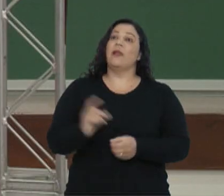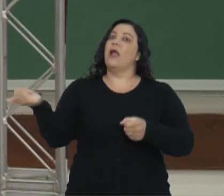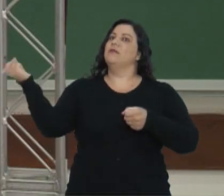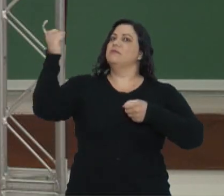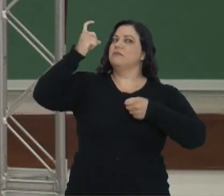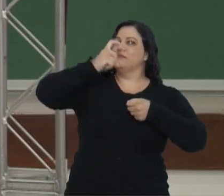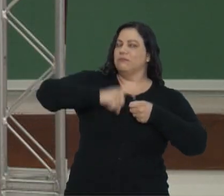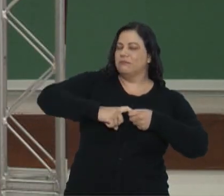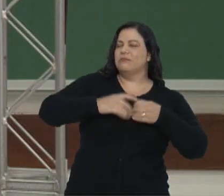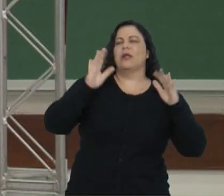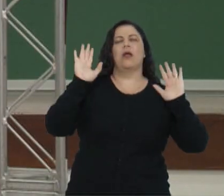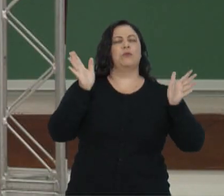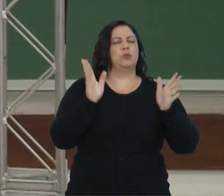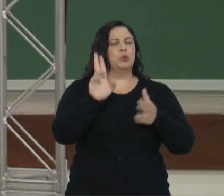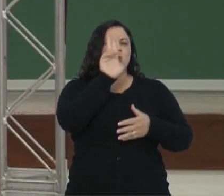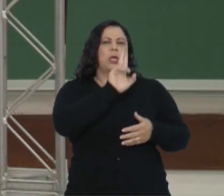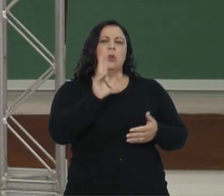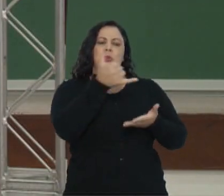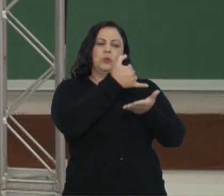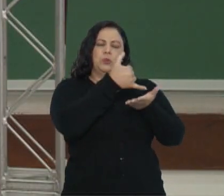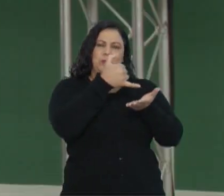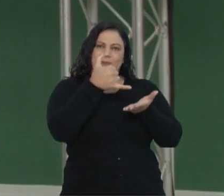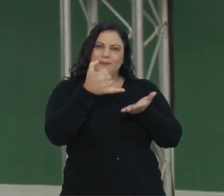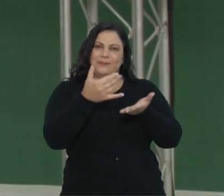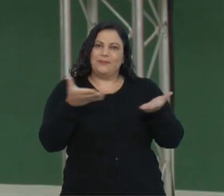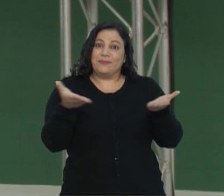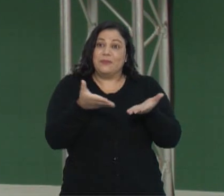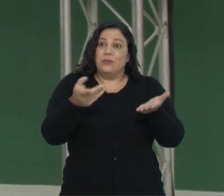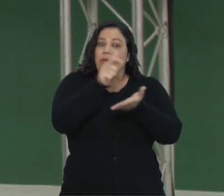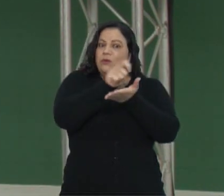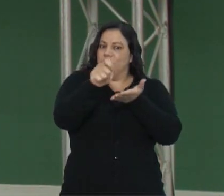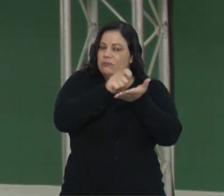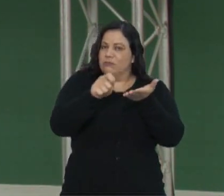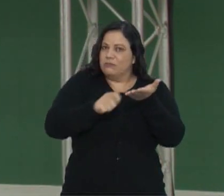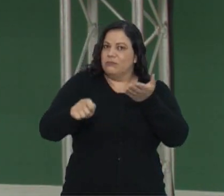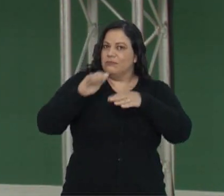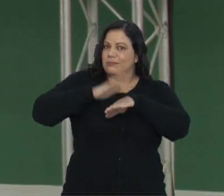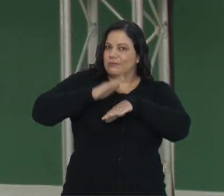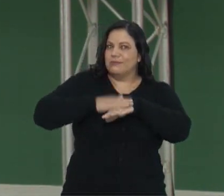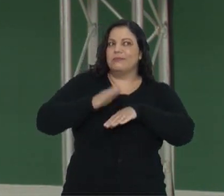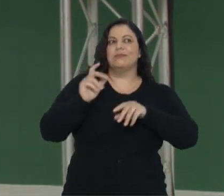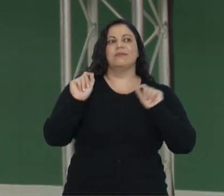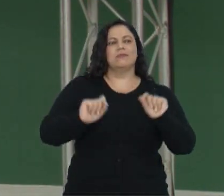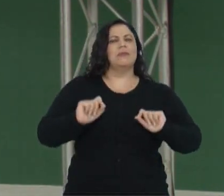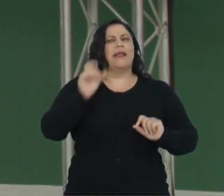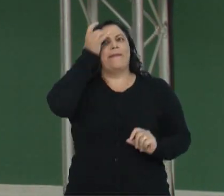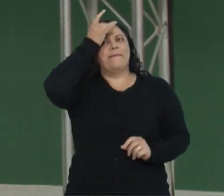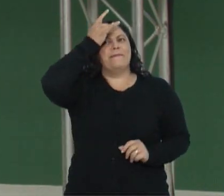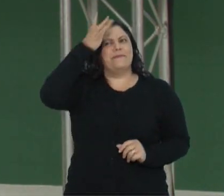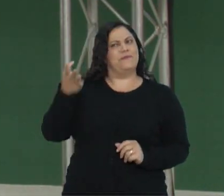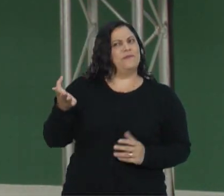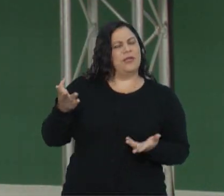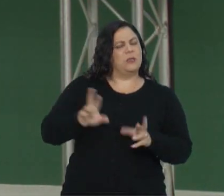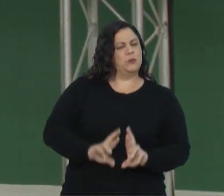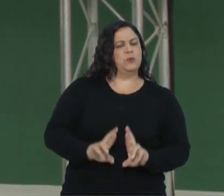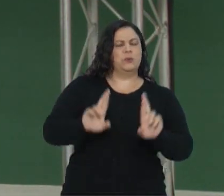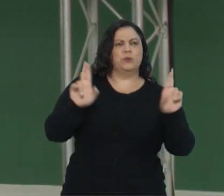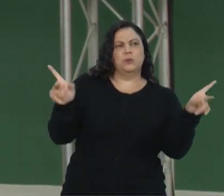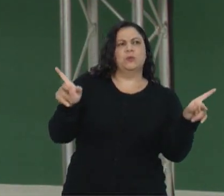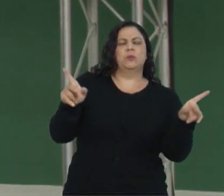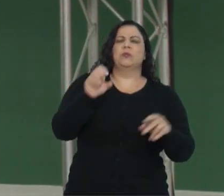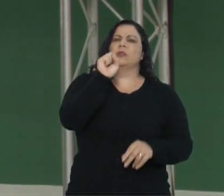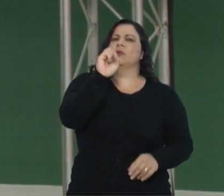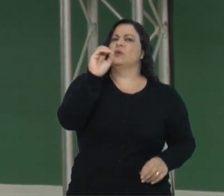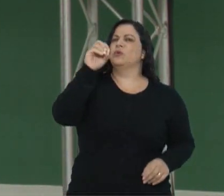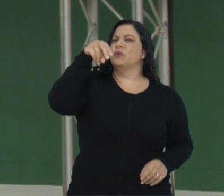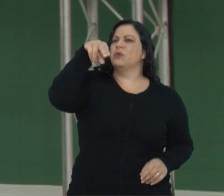Voltamos aí, já gastou a canetinha lá hoje. Agora hoje a gente vai escrever mais uma ainda. Muito fácil de diferenciar. Sonata é por dois